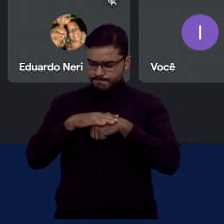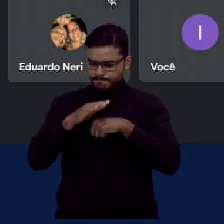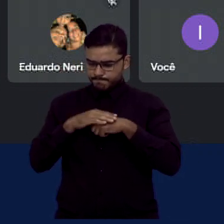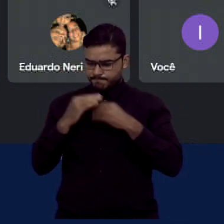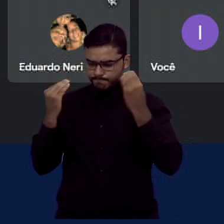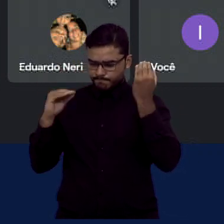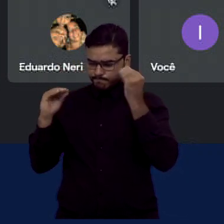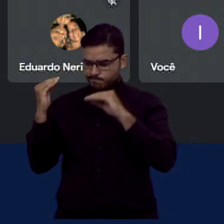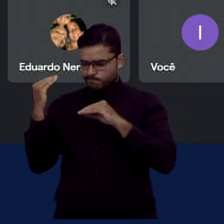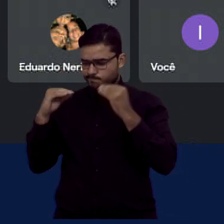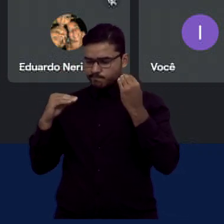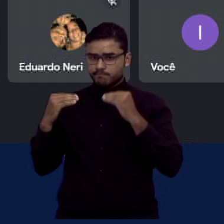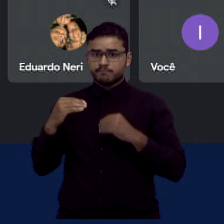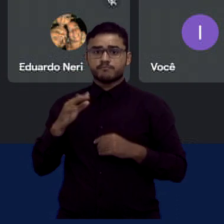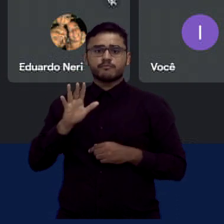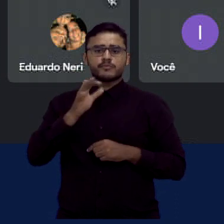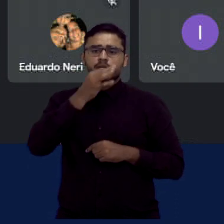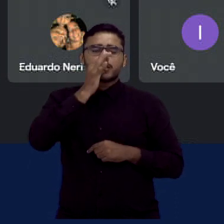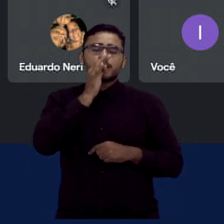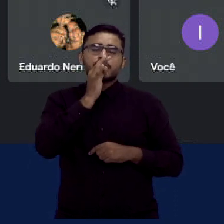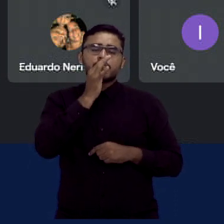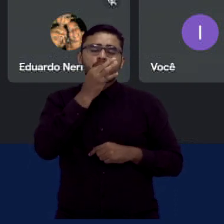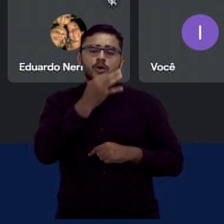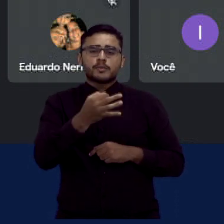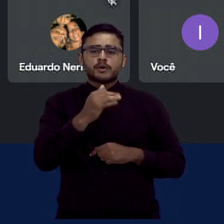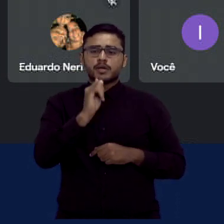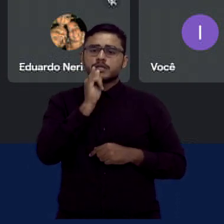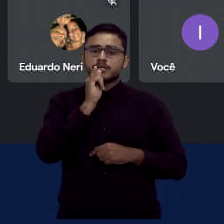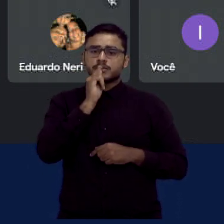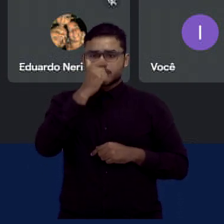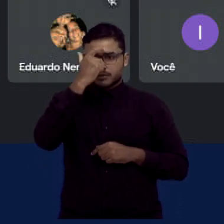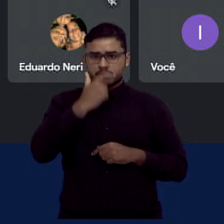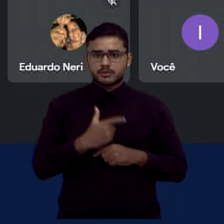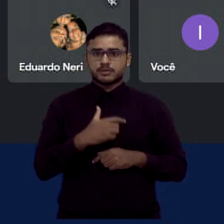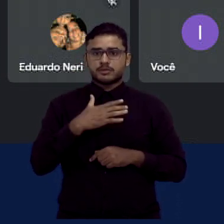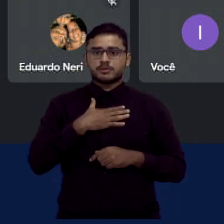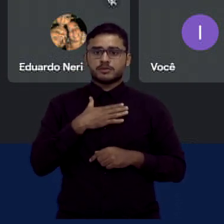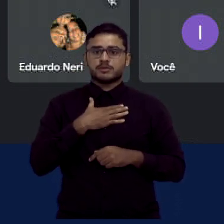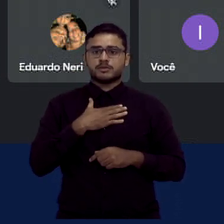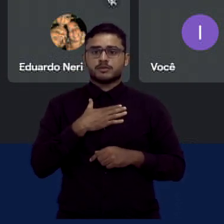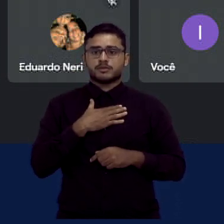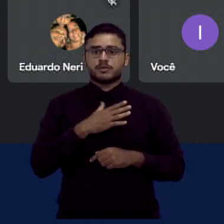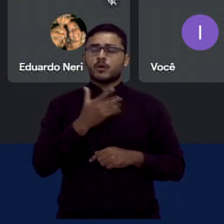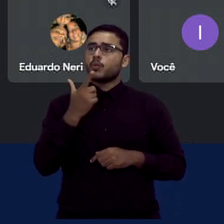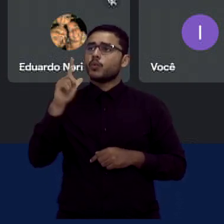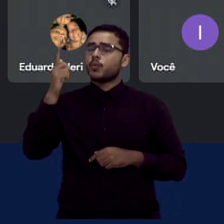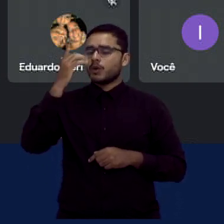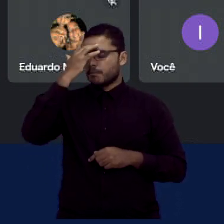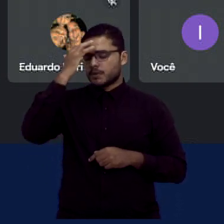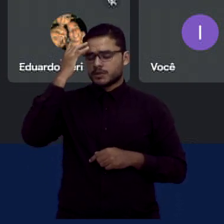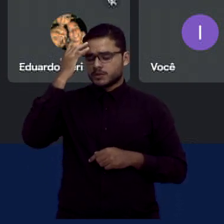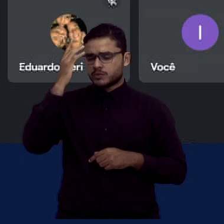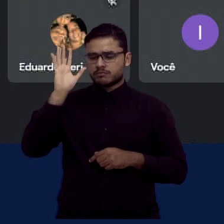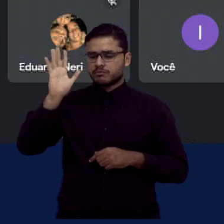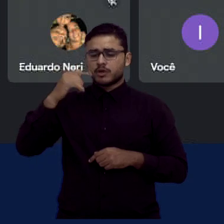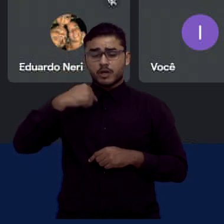um exemplo de mim próprio, pronto, para eu não incorrer e acabar citando alguém e citar errado,